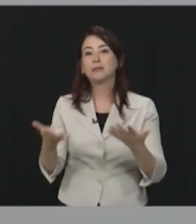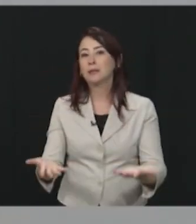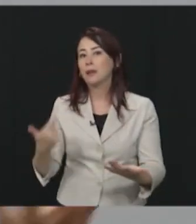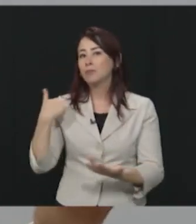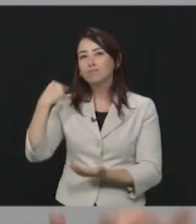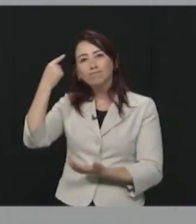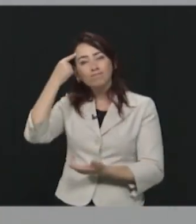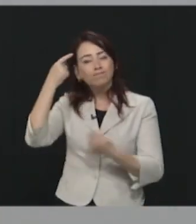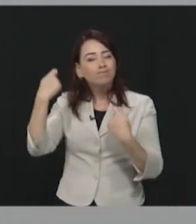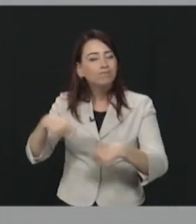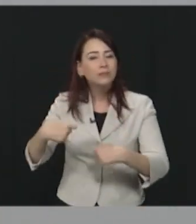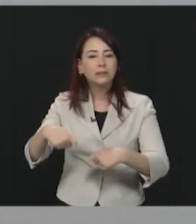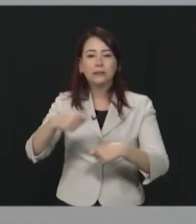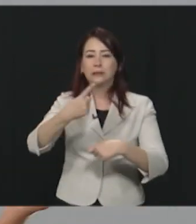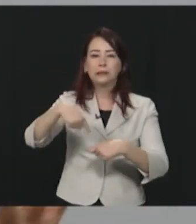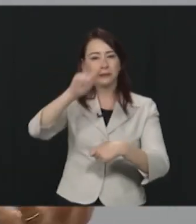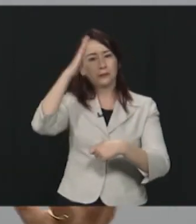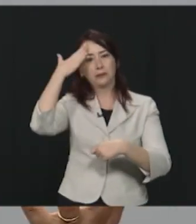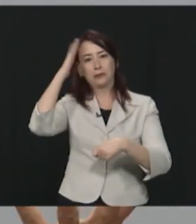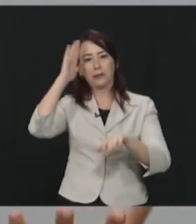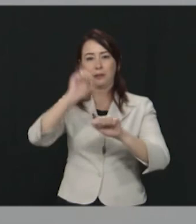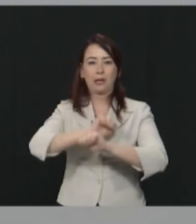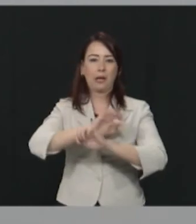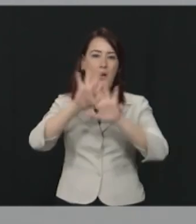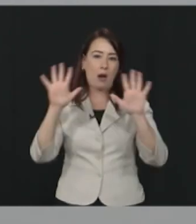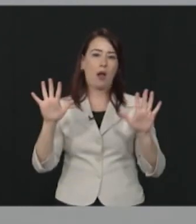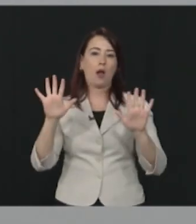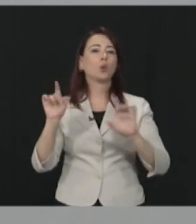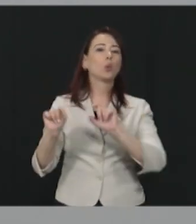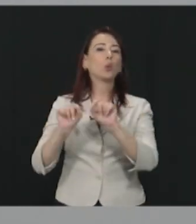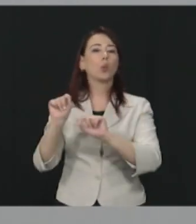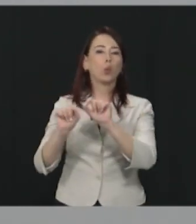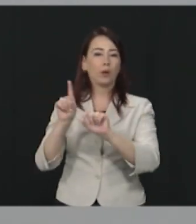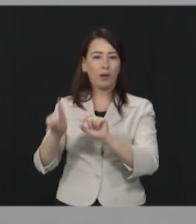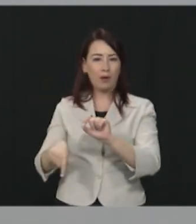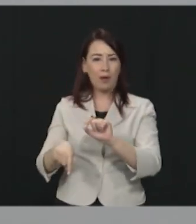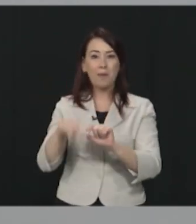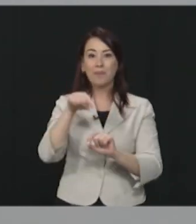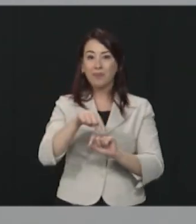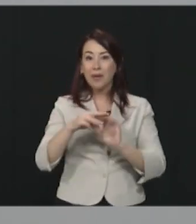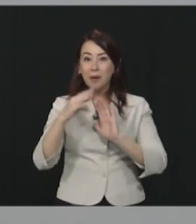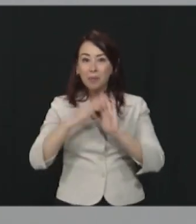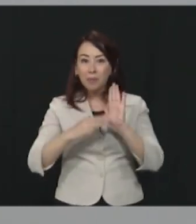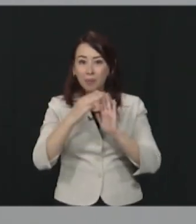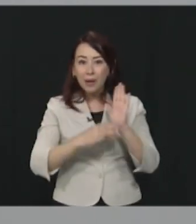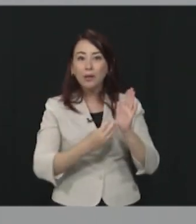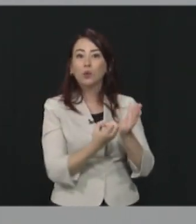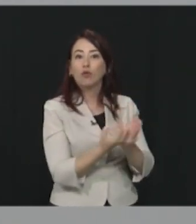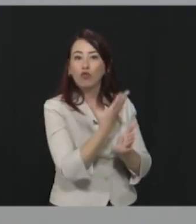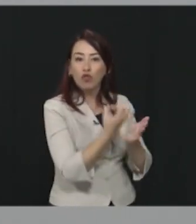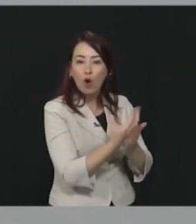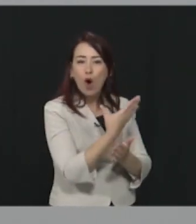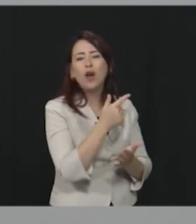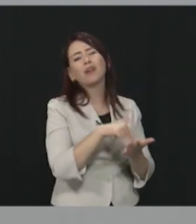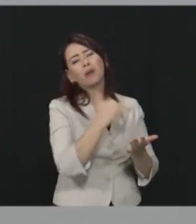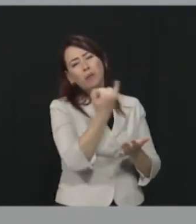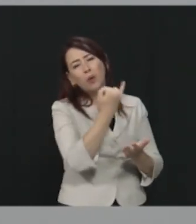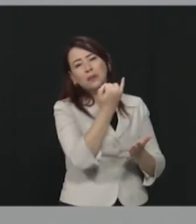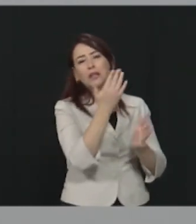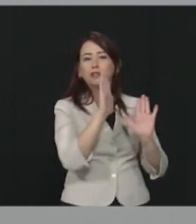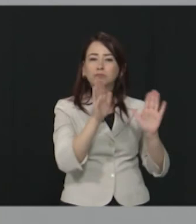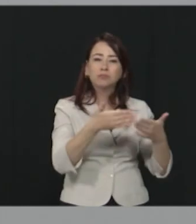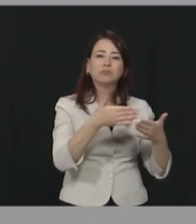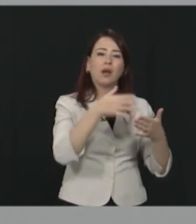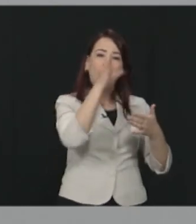muito, muito claro para que as pessoas possam entender. Método fônico, ele é importante sim na terapia de fala com